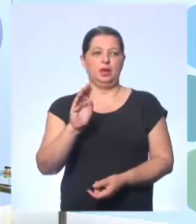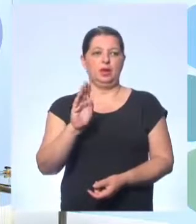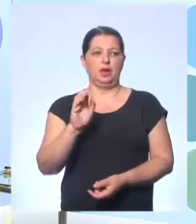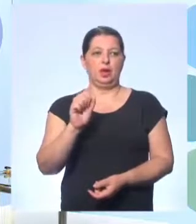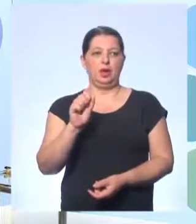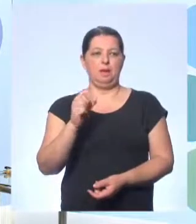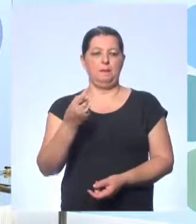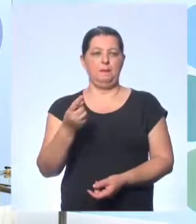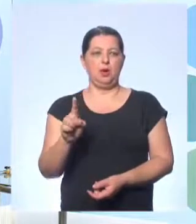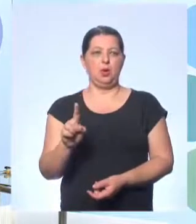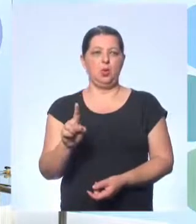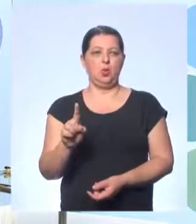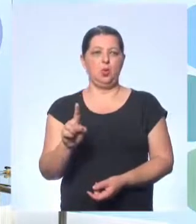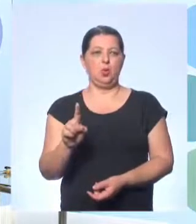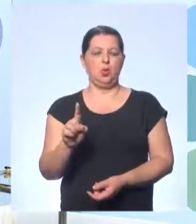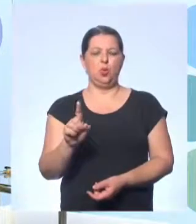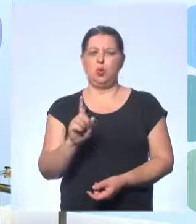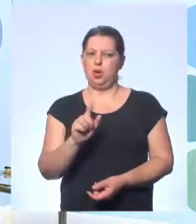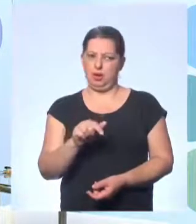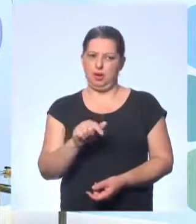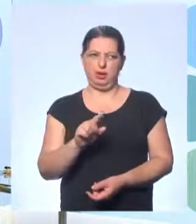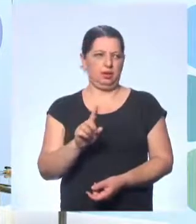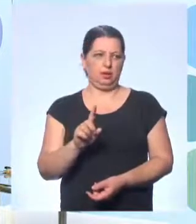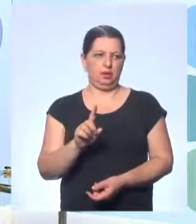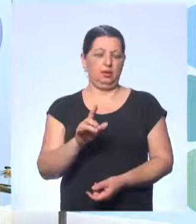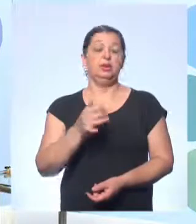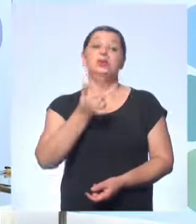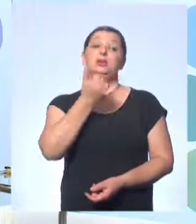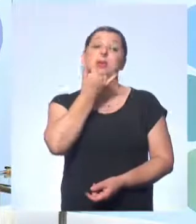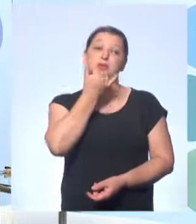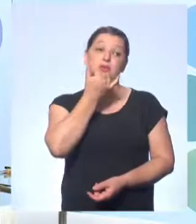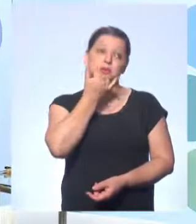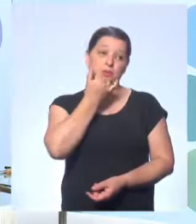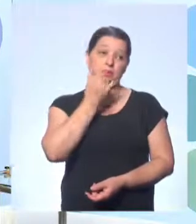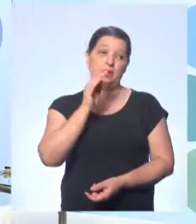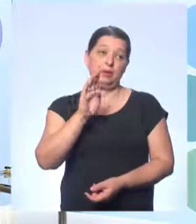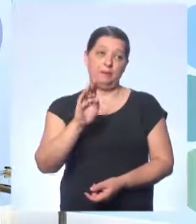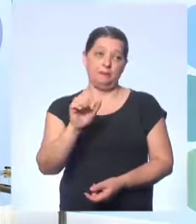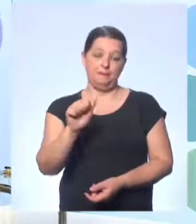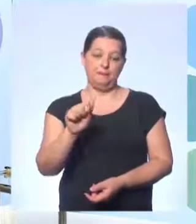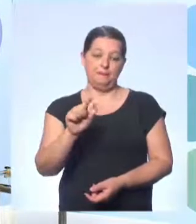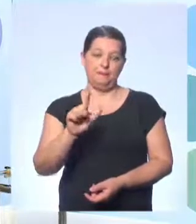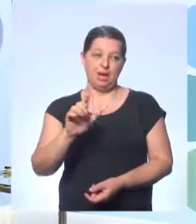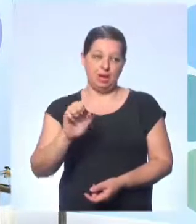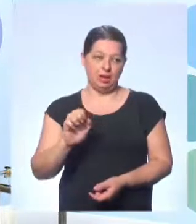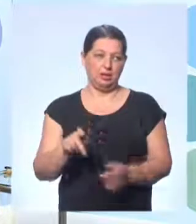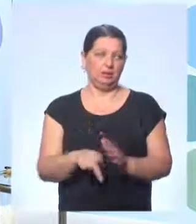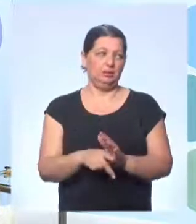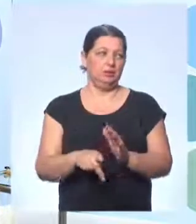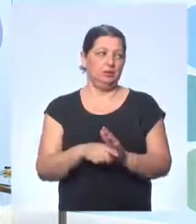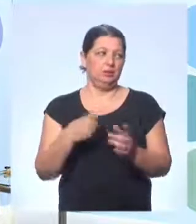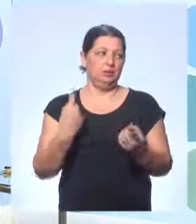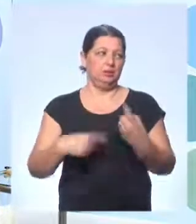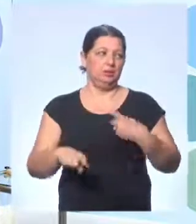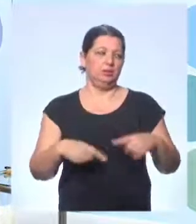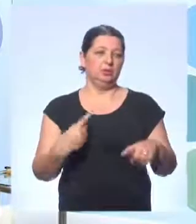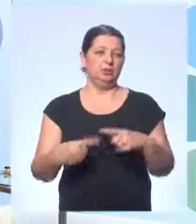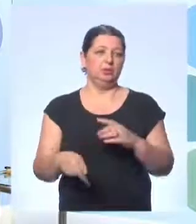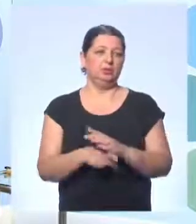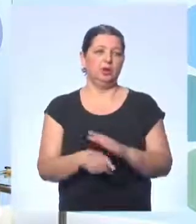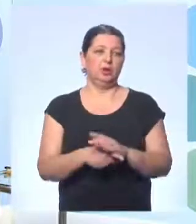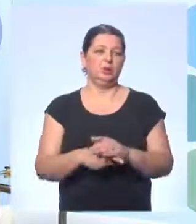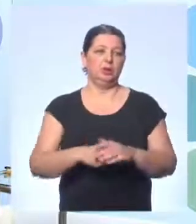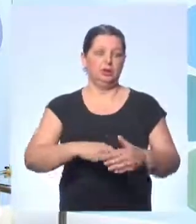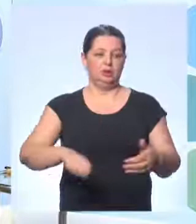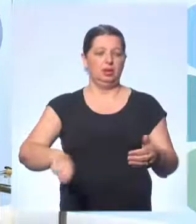toca no Gabão... Desculpa, em Bali, onde se toca o gamelão. O gamelão que são aquelas panelas, né?